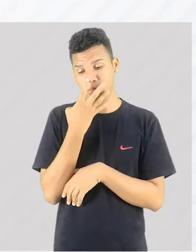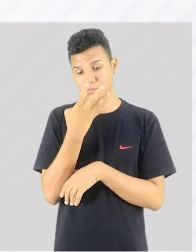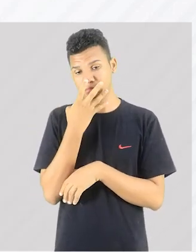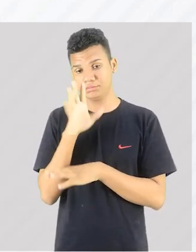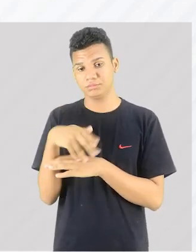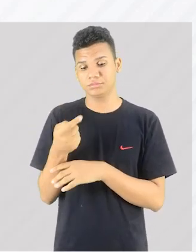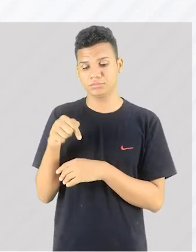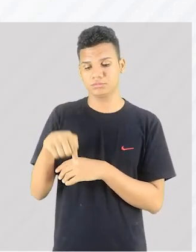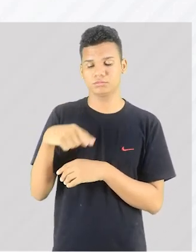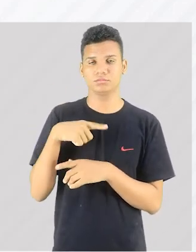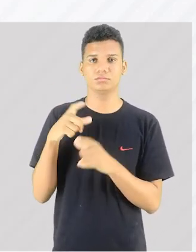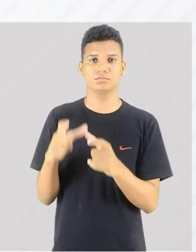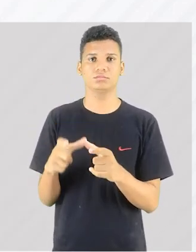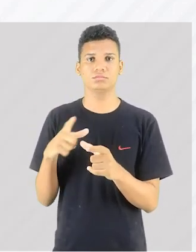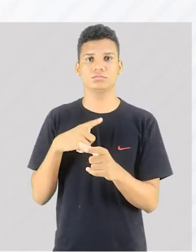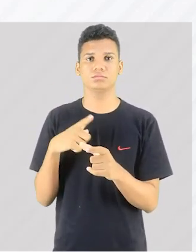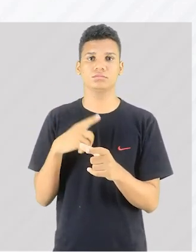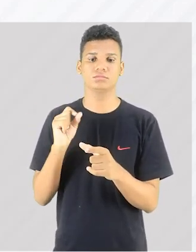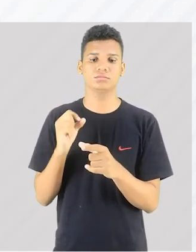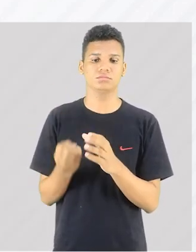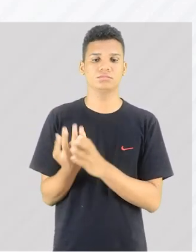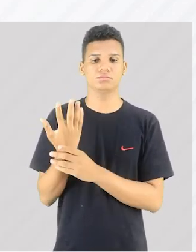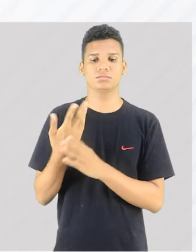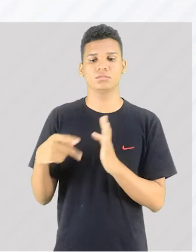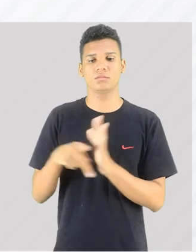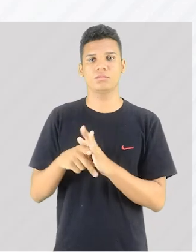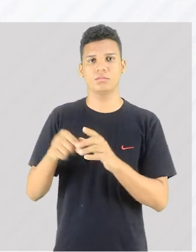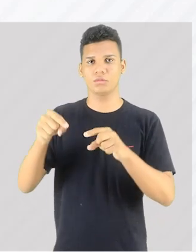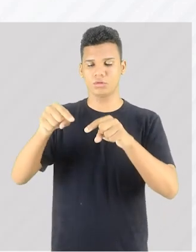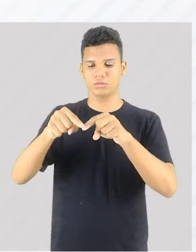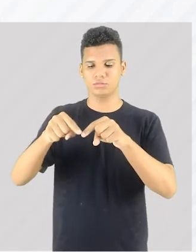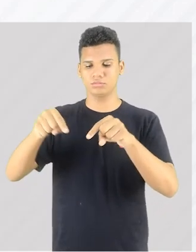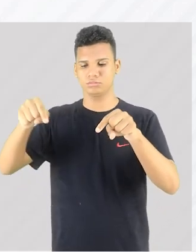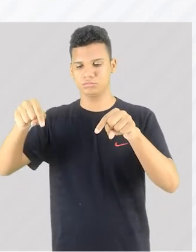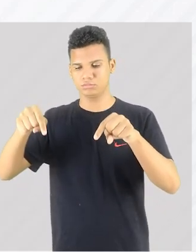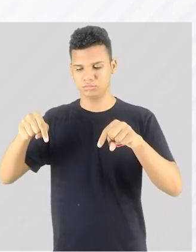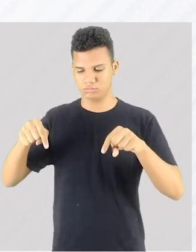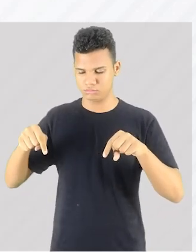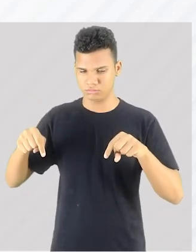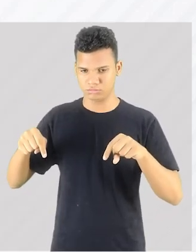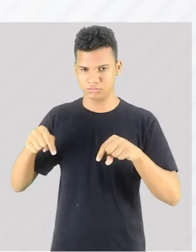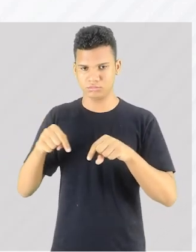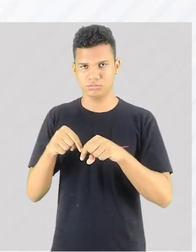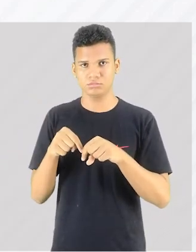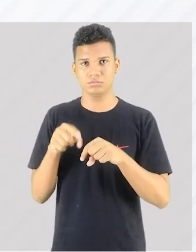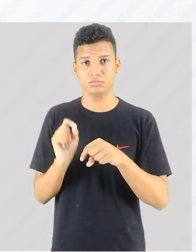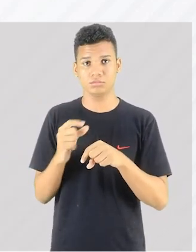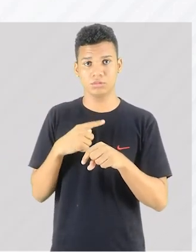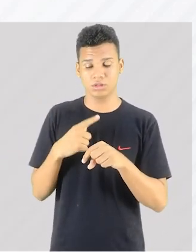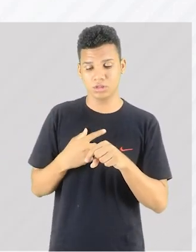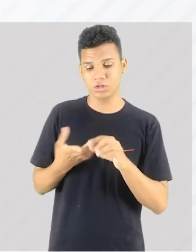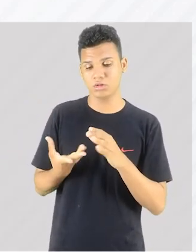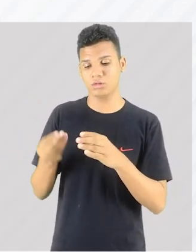parte terá o formato de um quadrado inscrito na circunferência